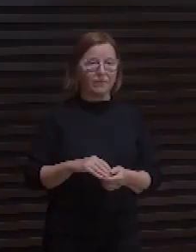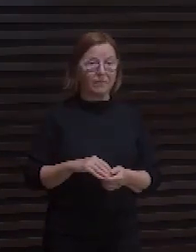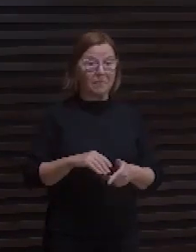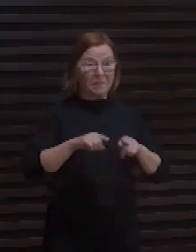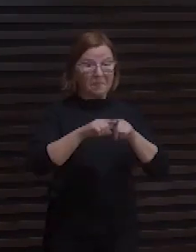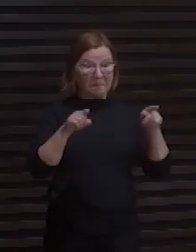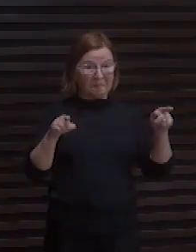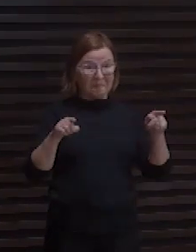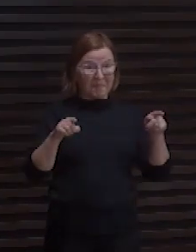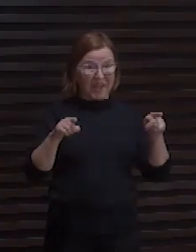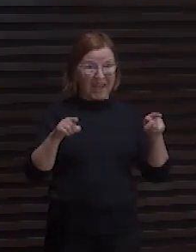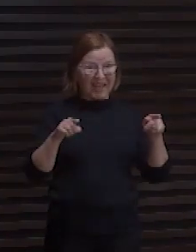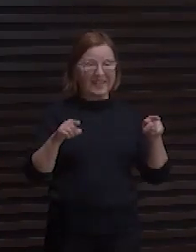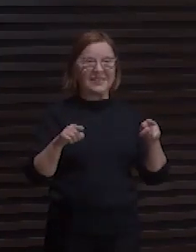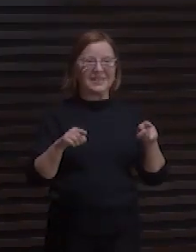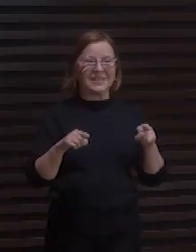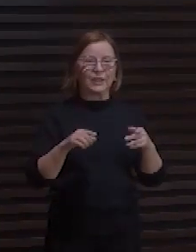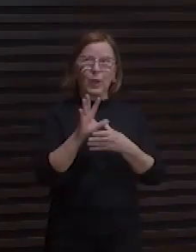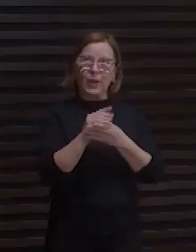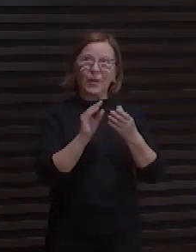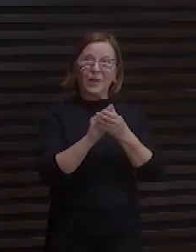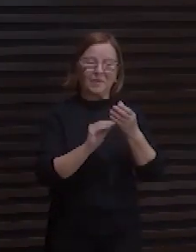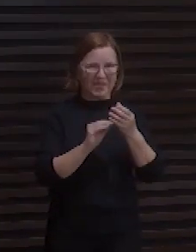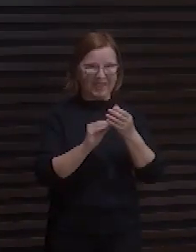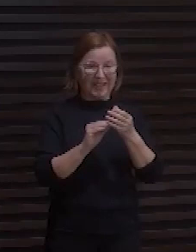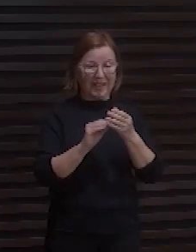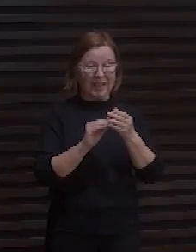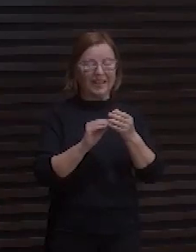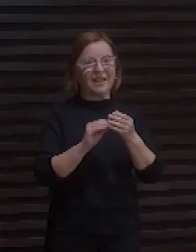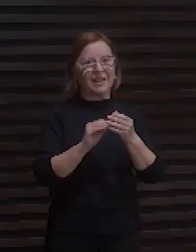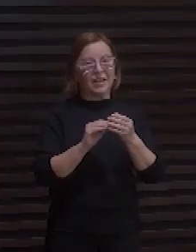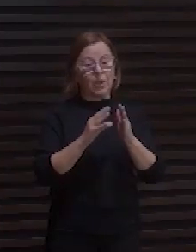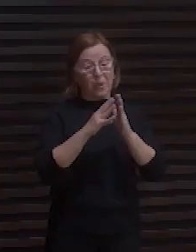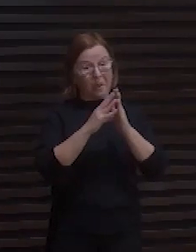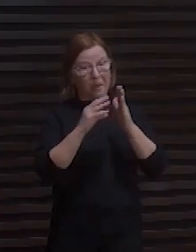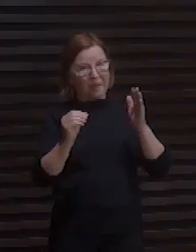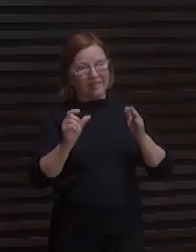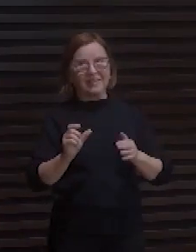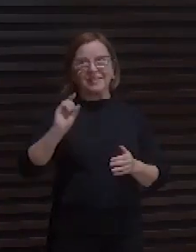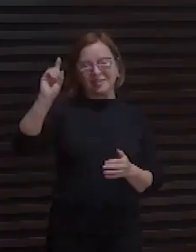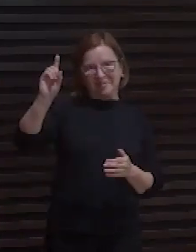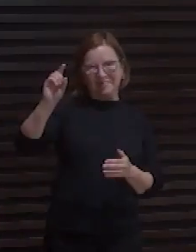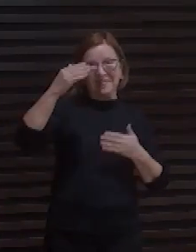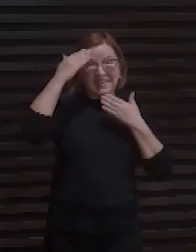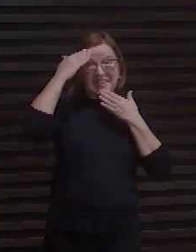à palavra de Deus. E meus irmãos, graças a Deus que é por meio da